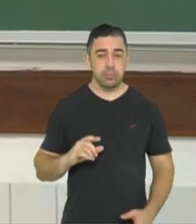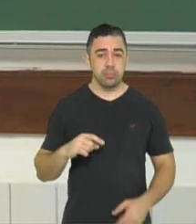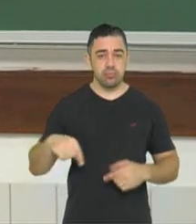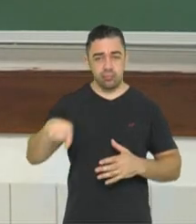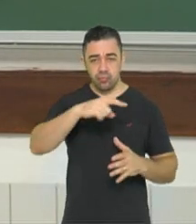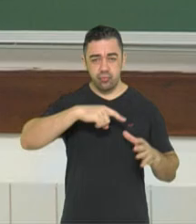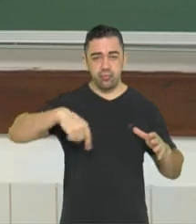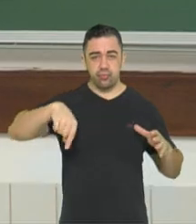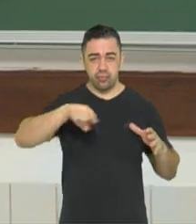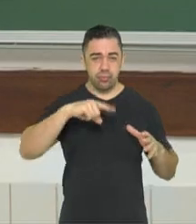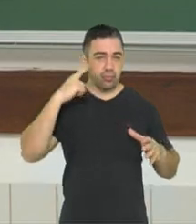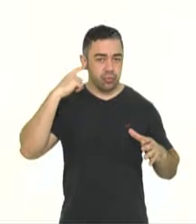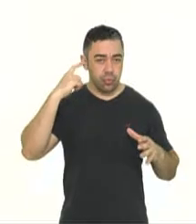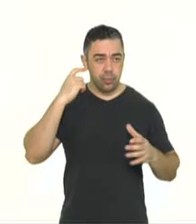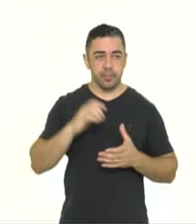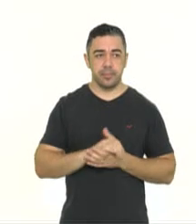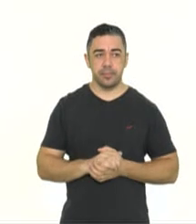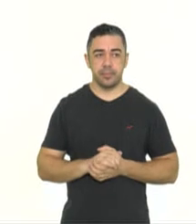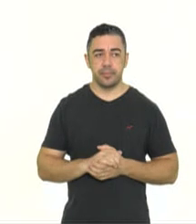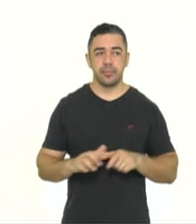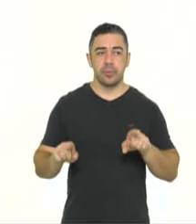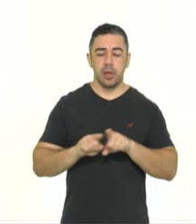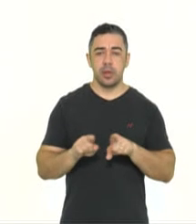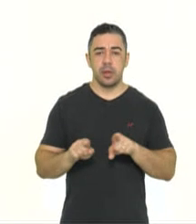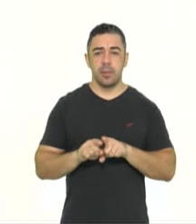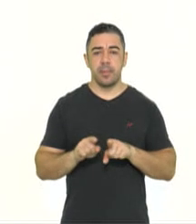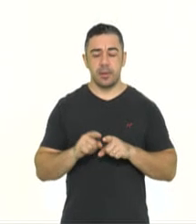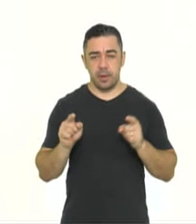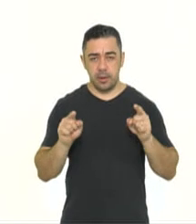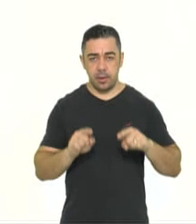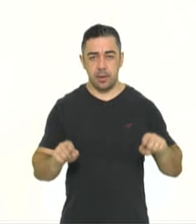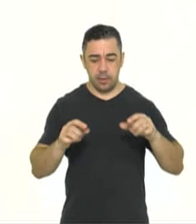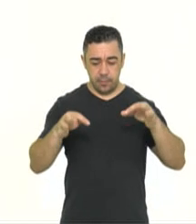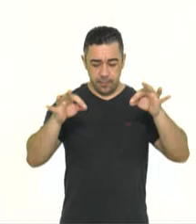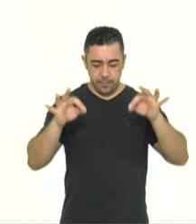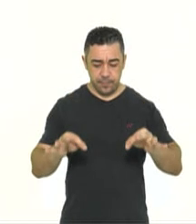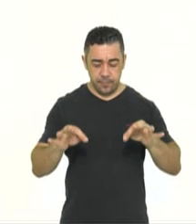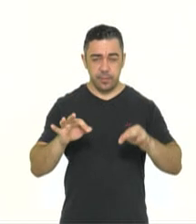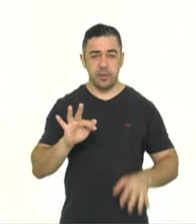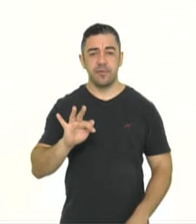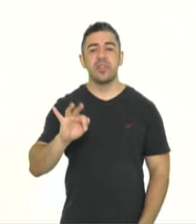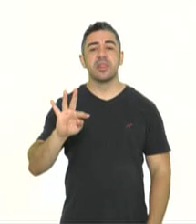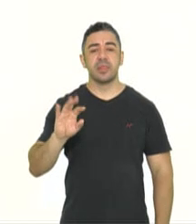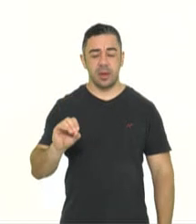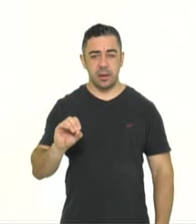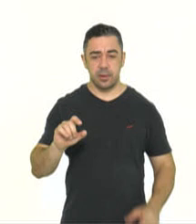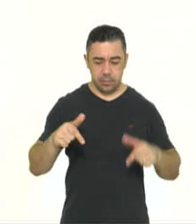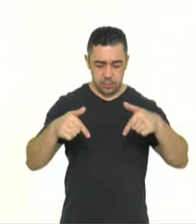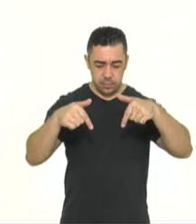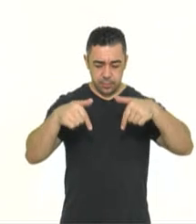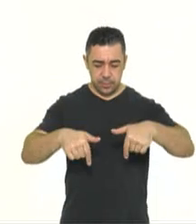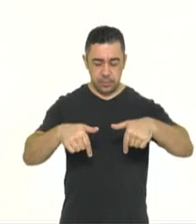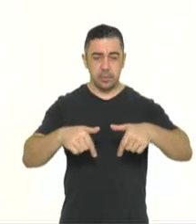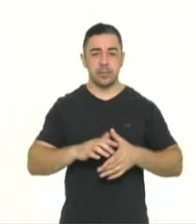vinil, então. A fita cassete. As fitas magnéticas foram